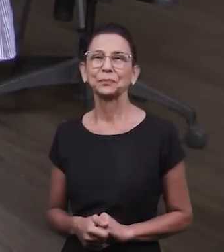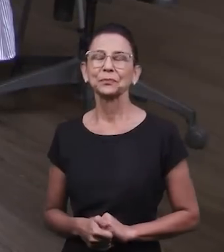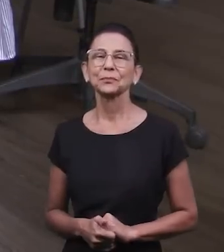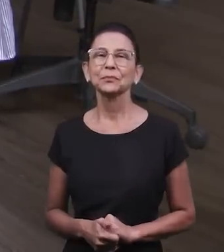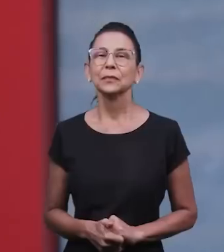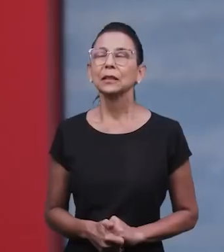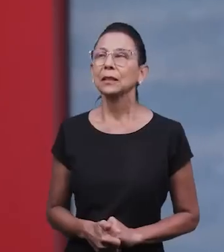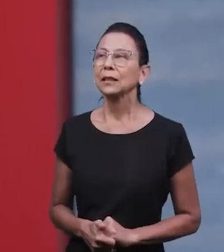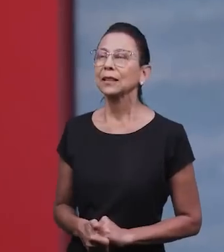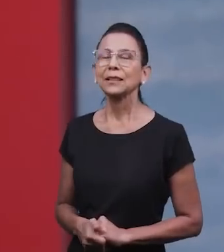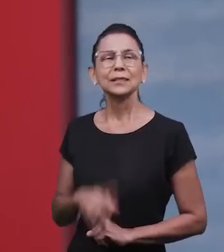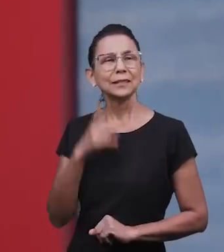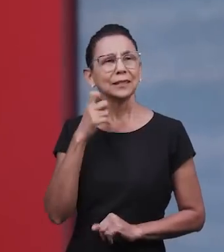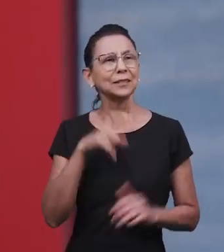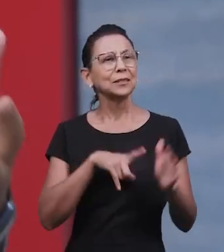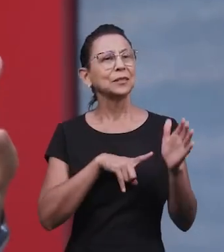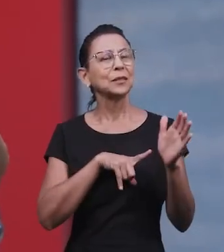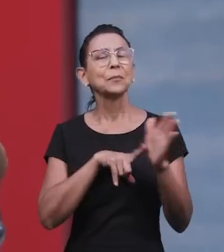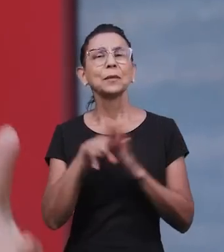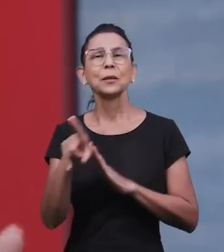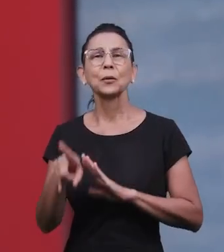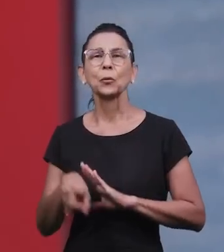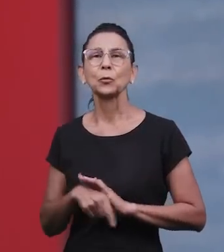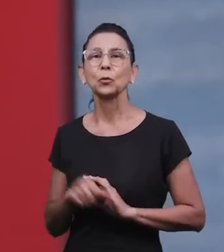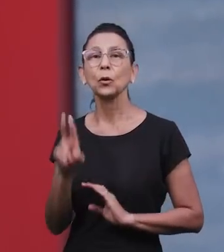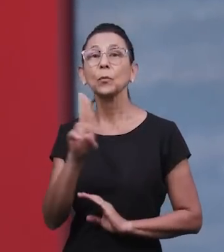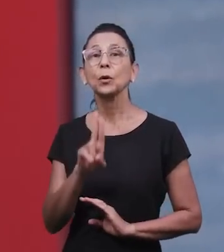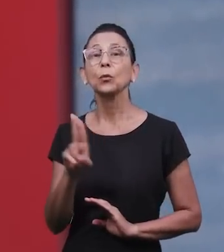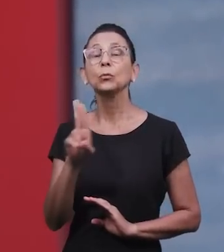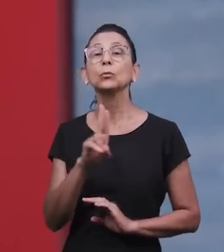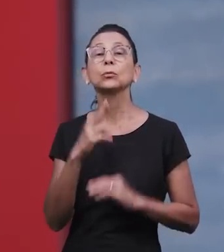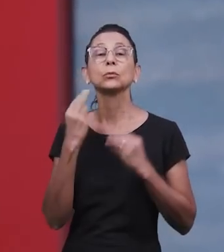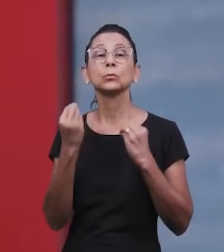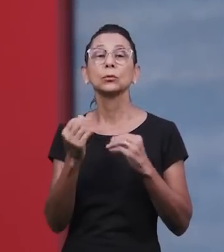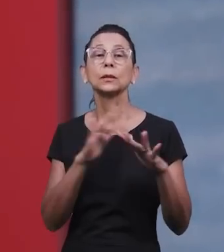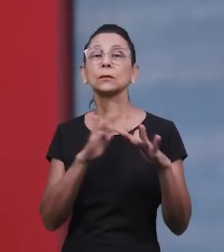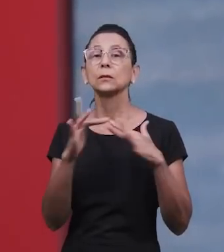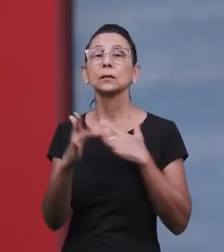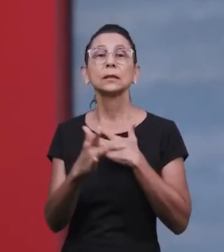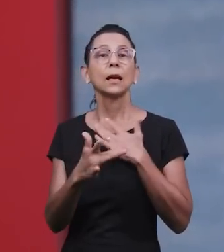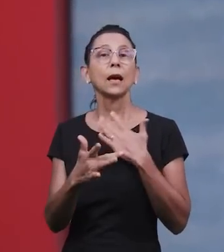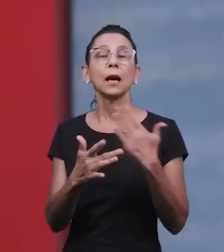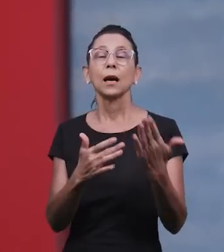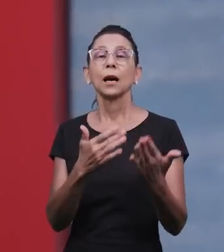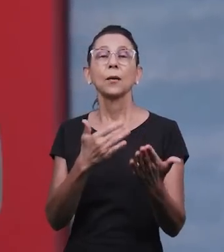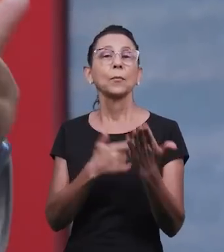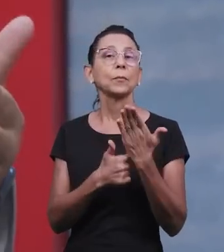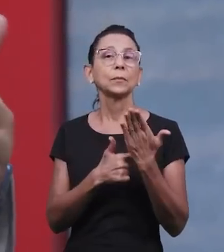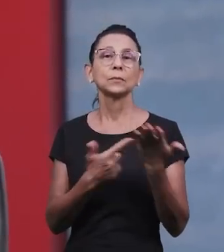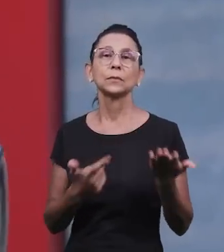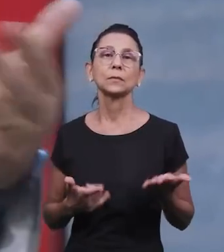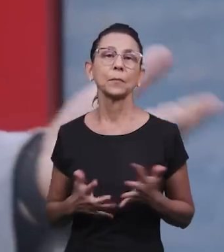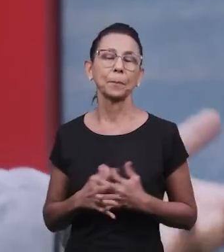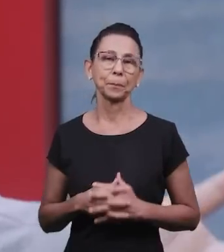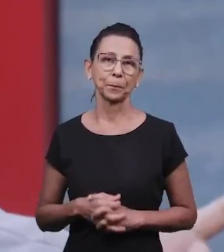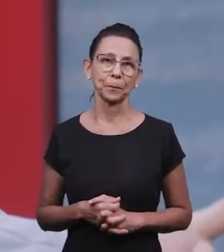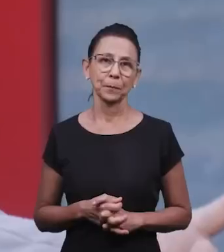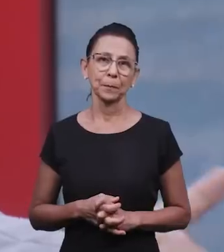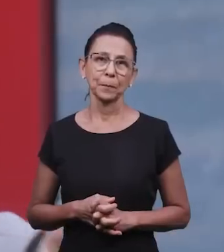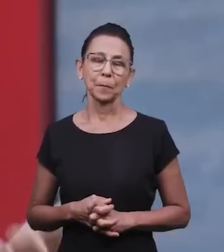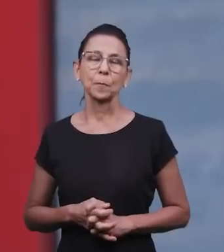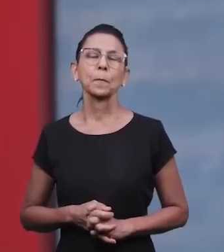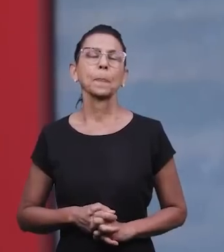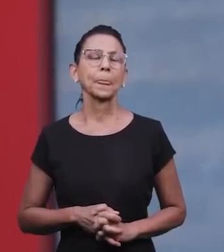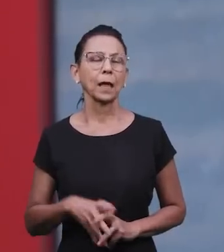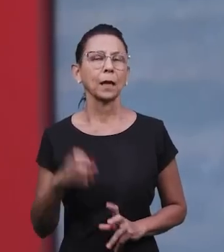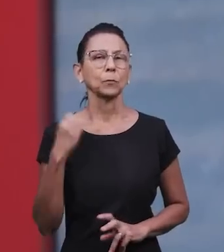que eu utilizo isso a meu favor também? Então, as redes sociais, elas são muito importantes quando a gente fala do YouTube, para